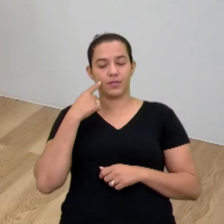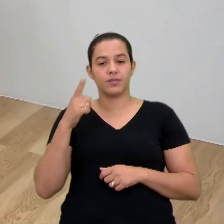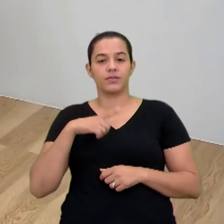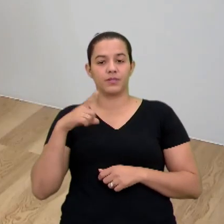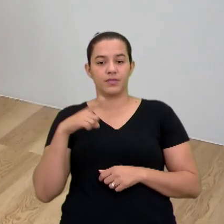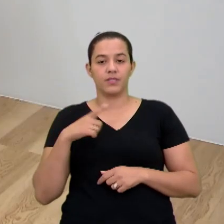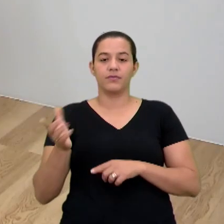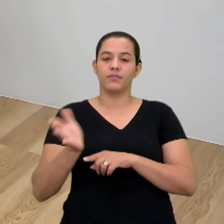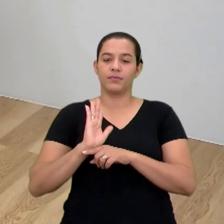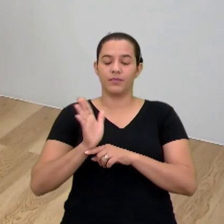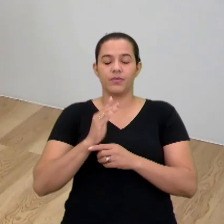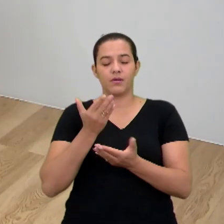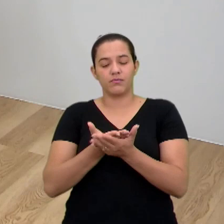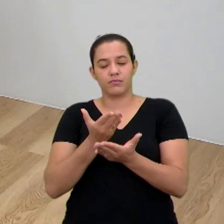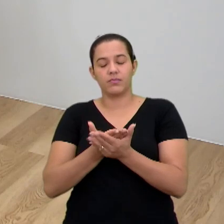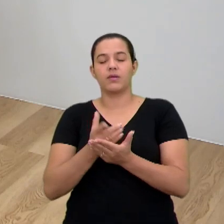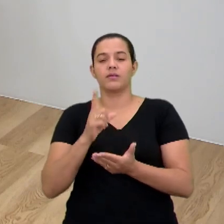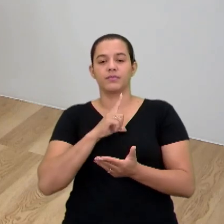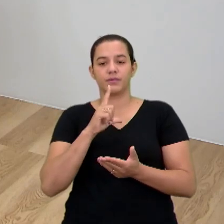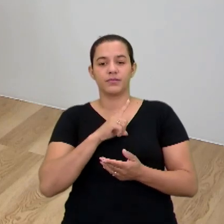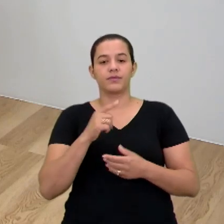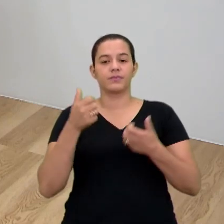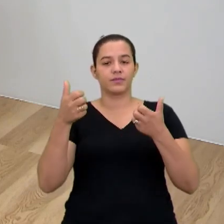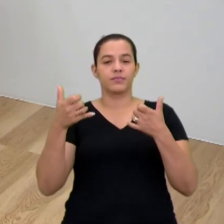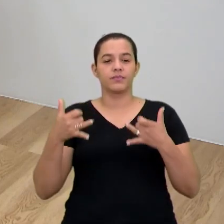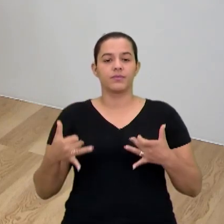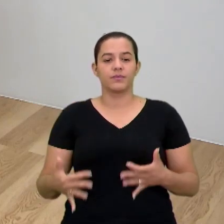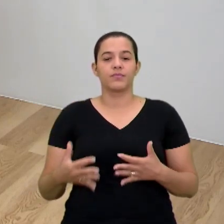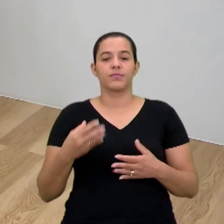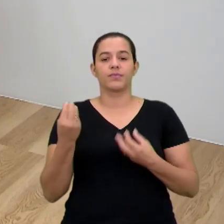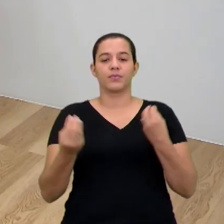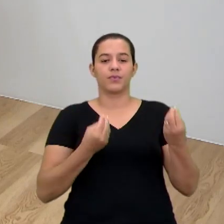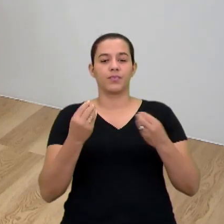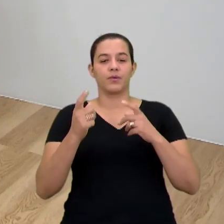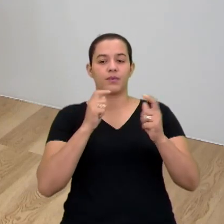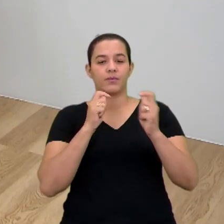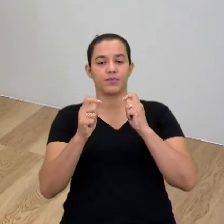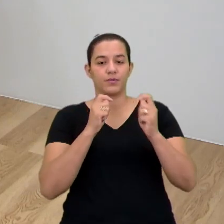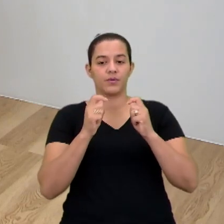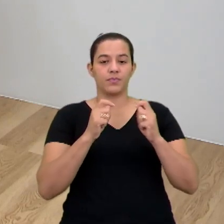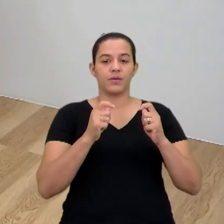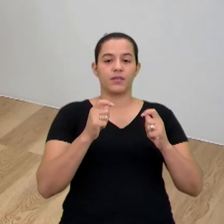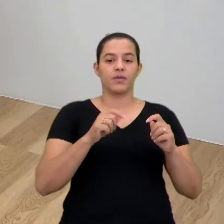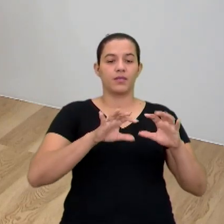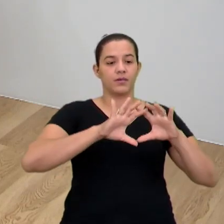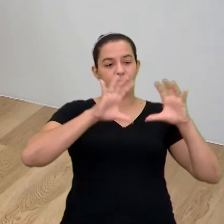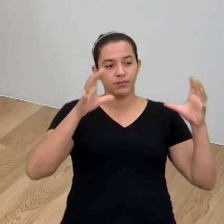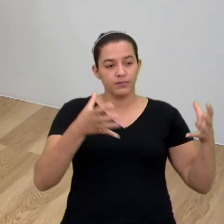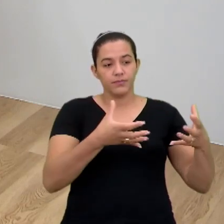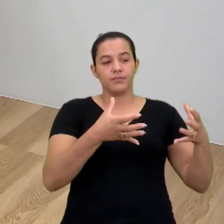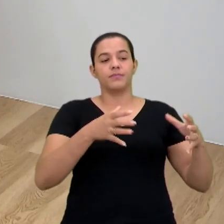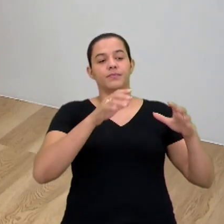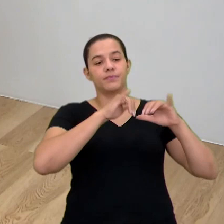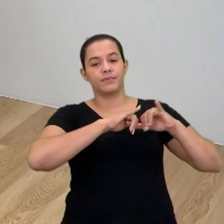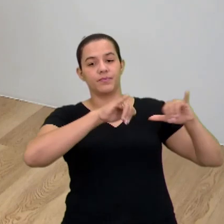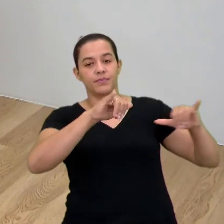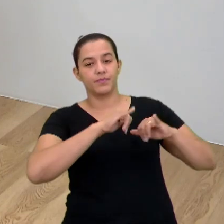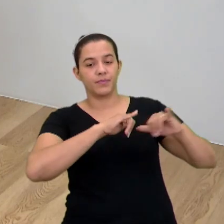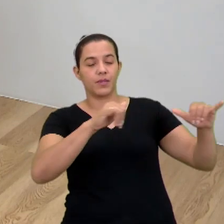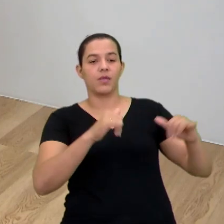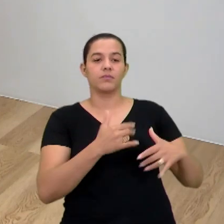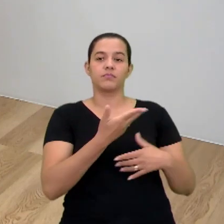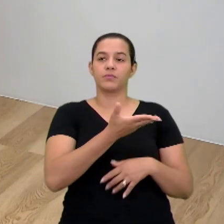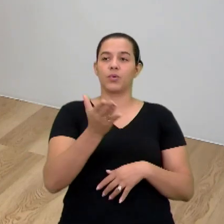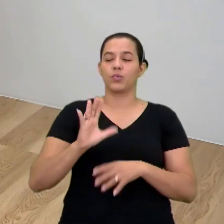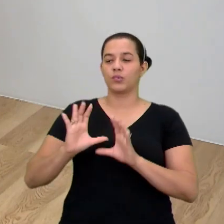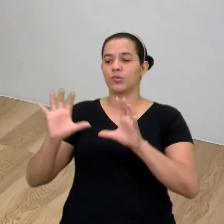essa questão. Exatamente aí. De como a mídia cobre, né? E como a mídia cobriu, por exemplo, aquela reportagem a gente não ouviu falar,